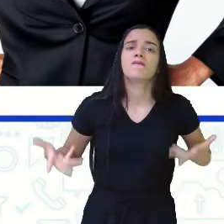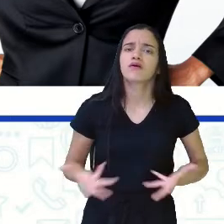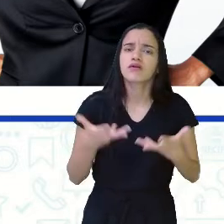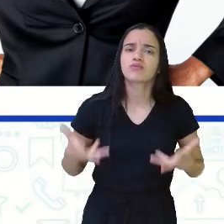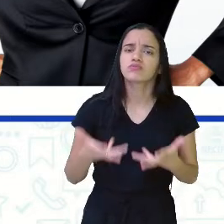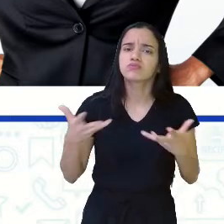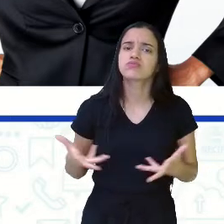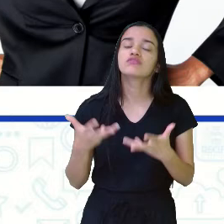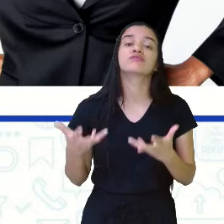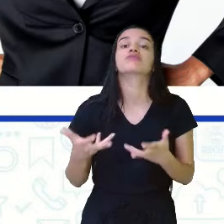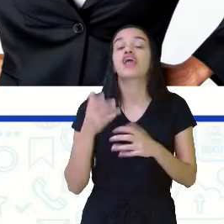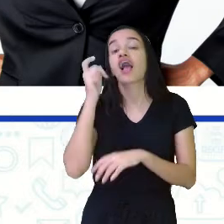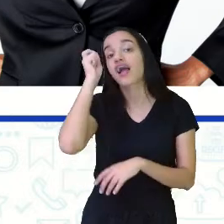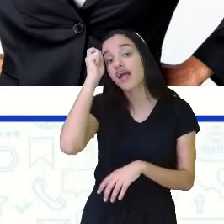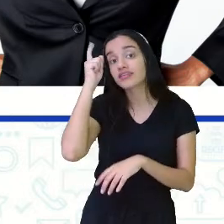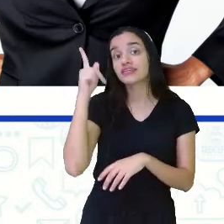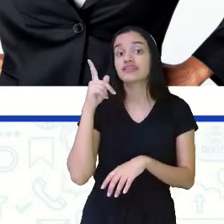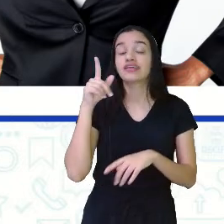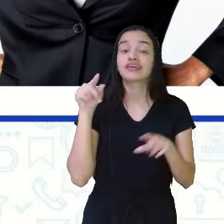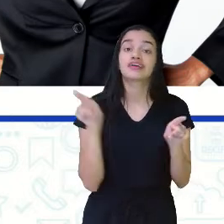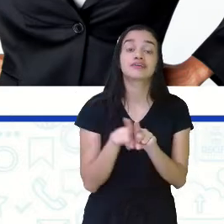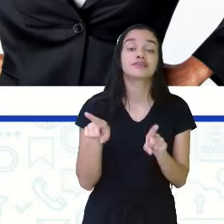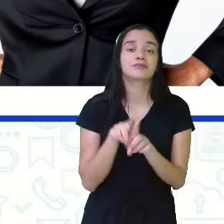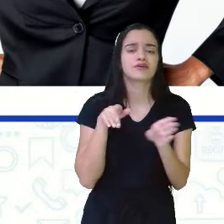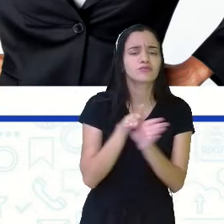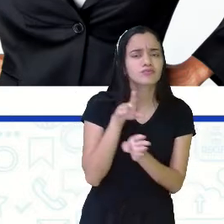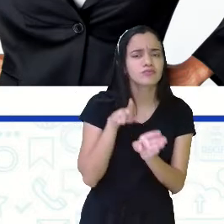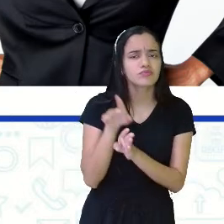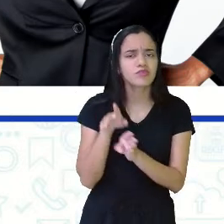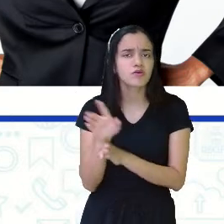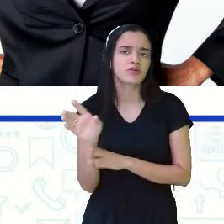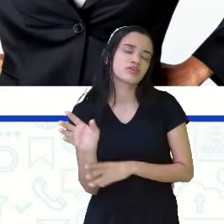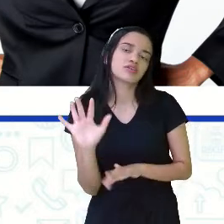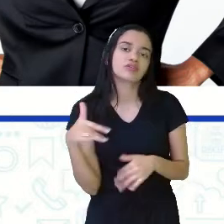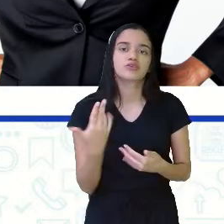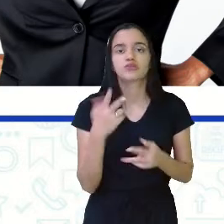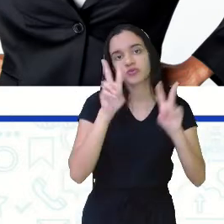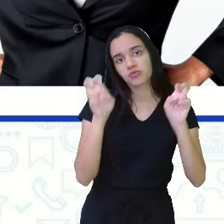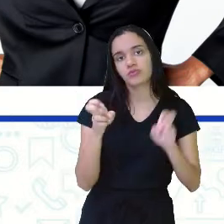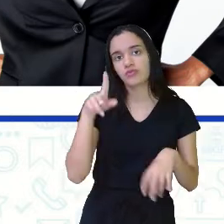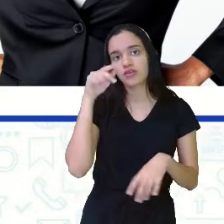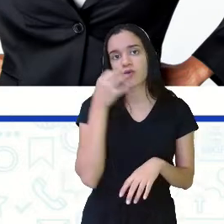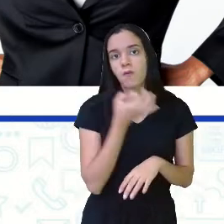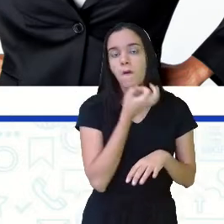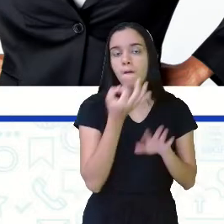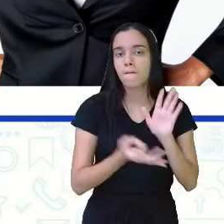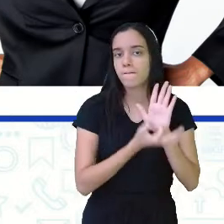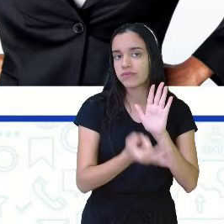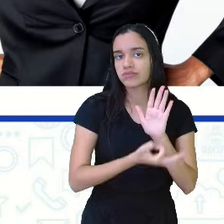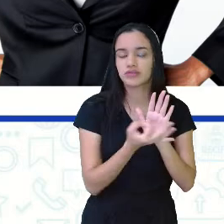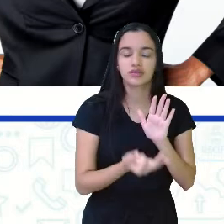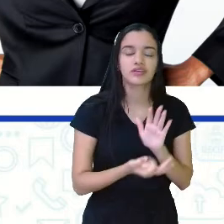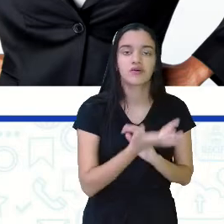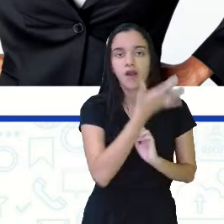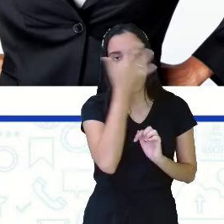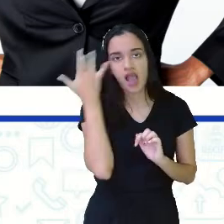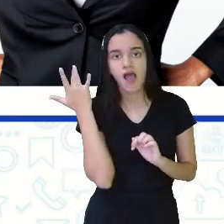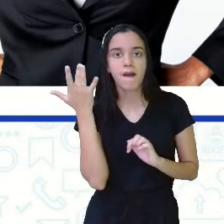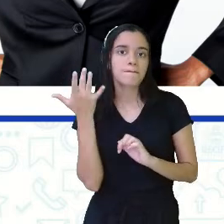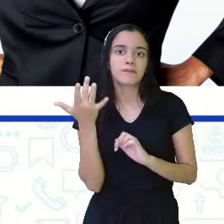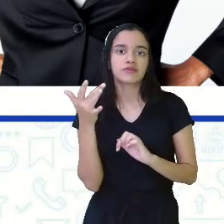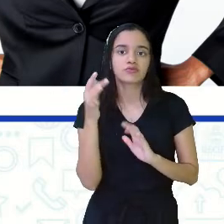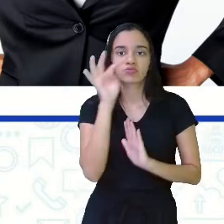reforçar as ideias e persuadir o leitor sobre uma opinião. Então, é quando a gente traz a palavra de outra pessoa para o